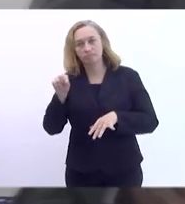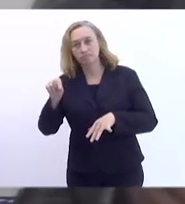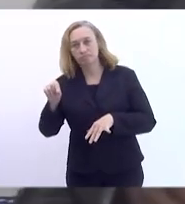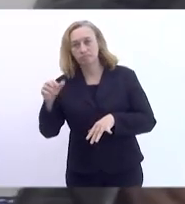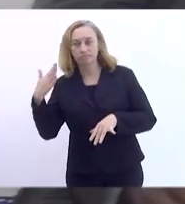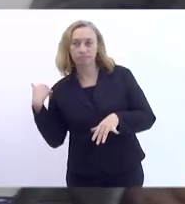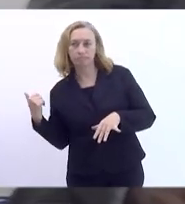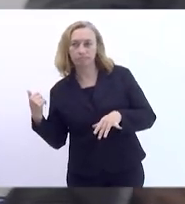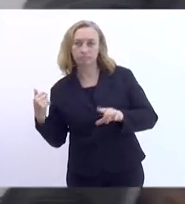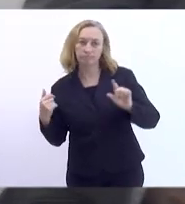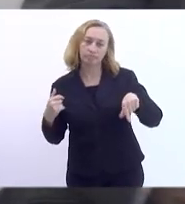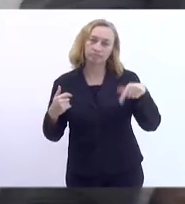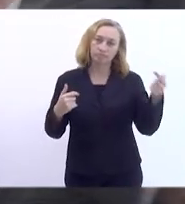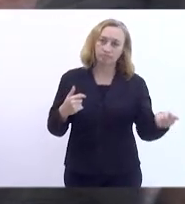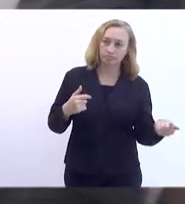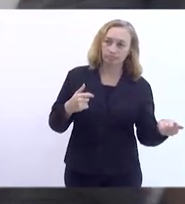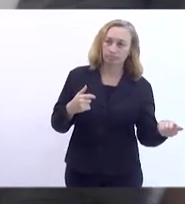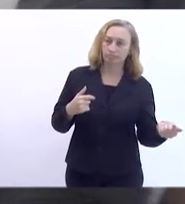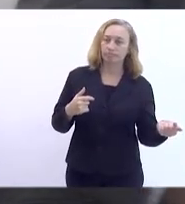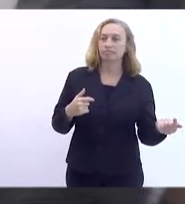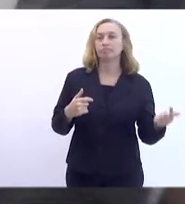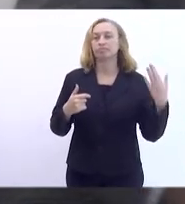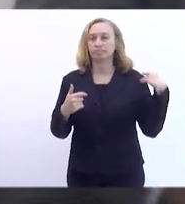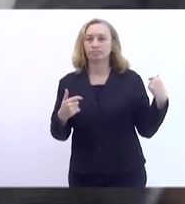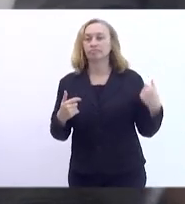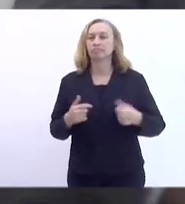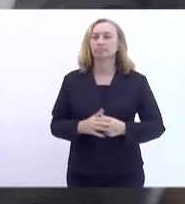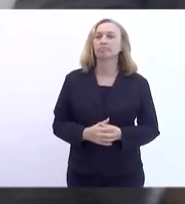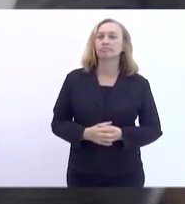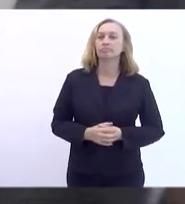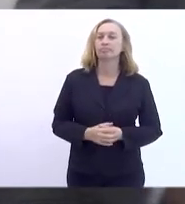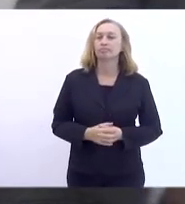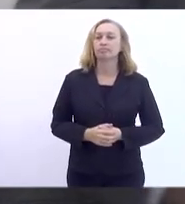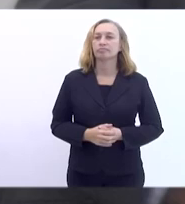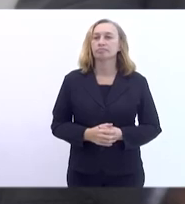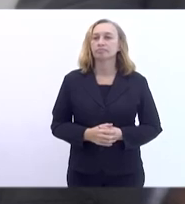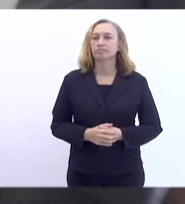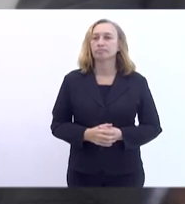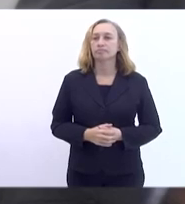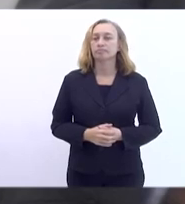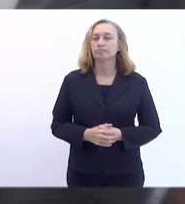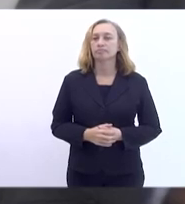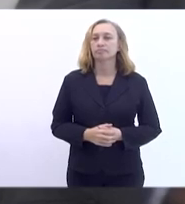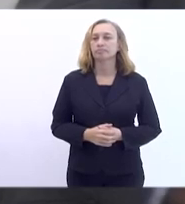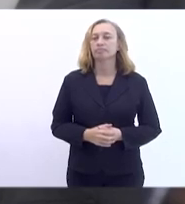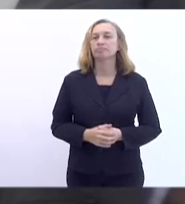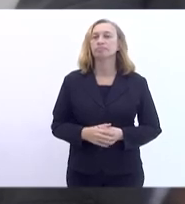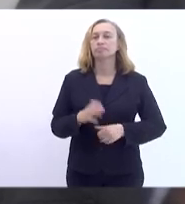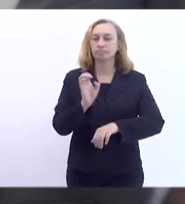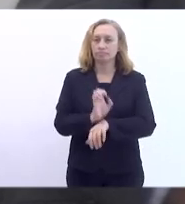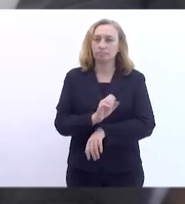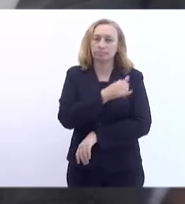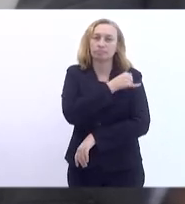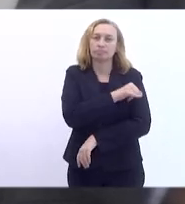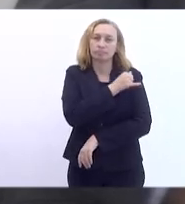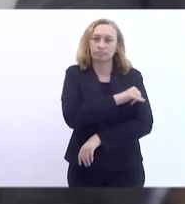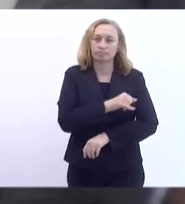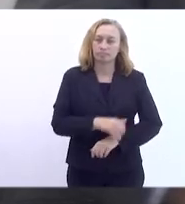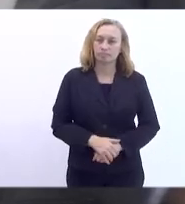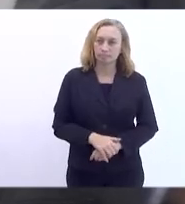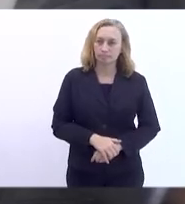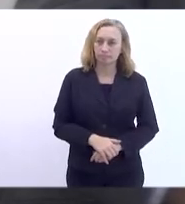porque eram muitas mudanças e mudanças com repercussão nacional é num estado Como o Rio de Janeiro que é o estado